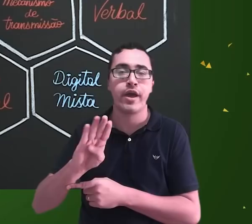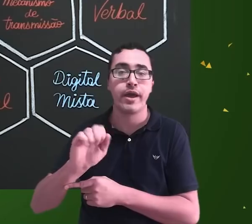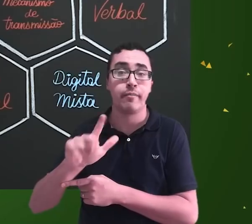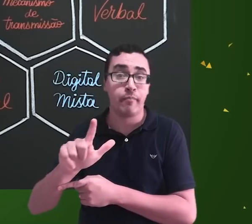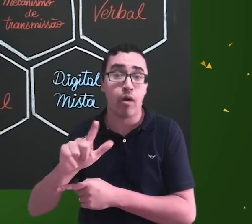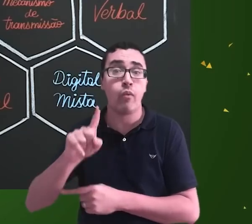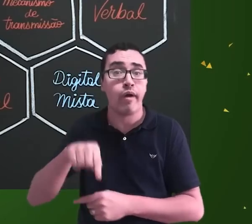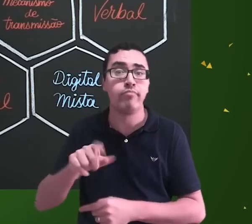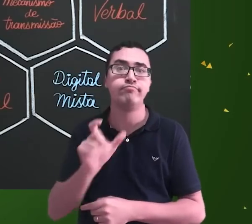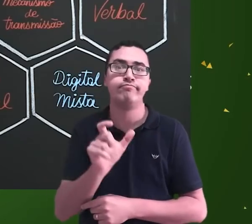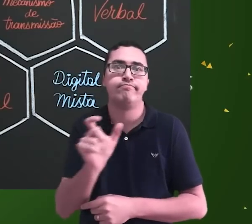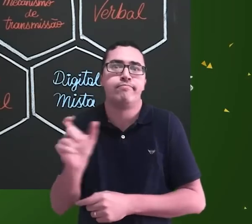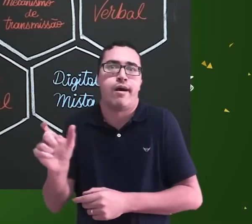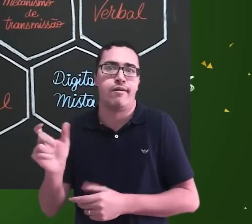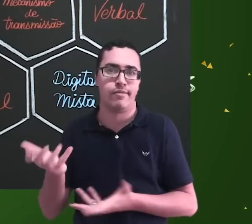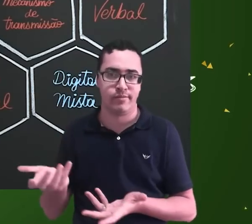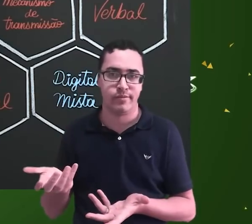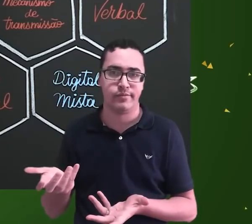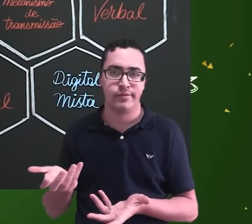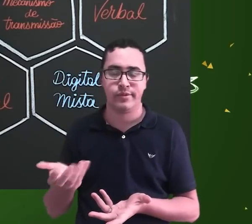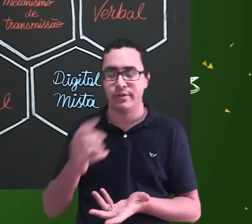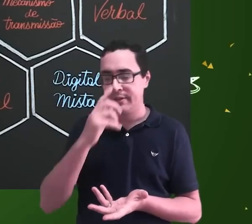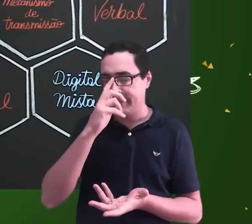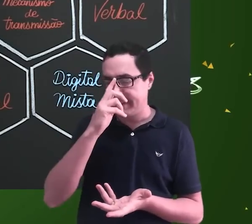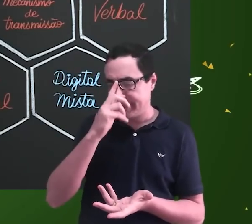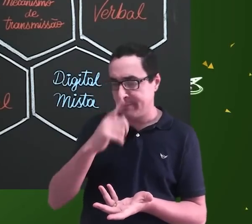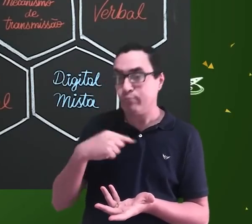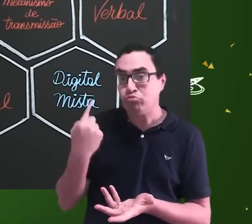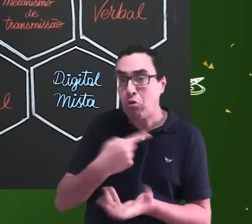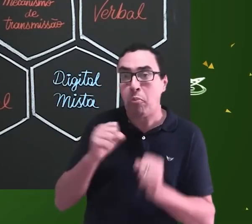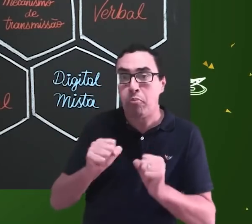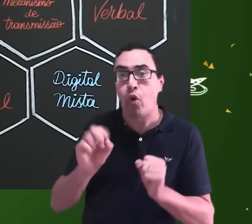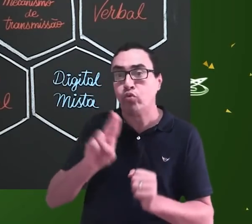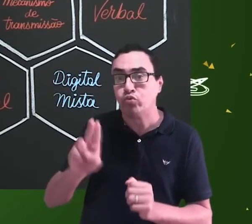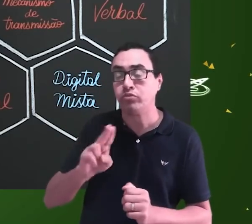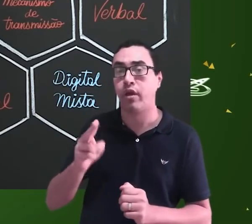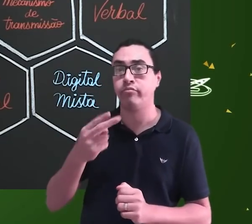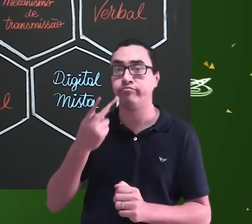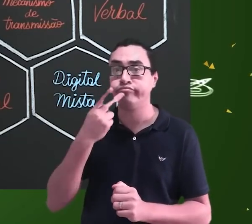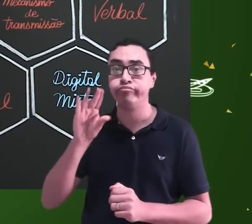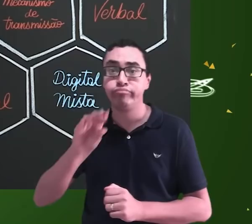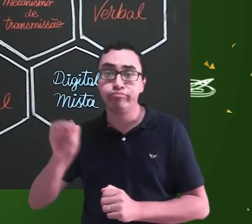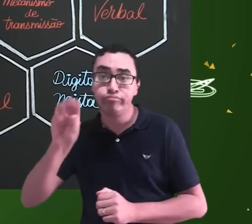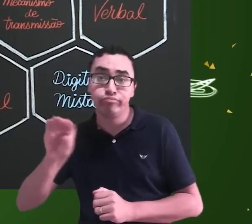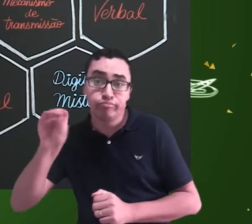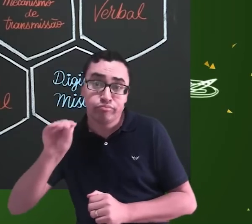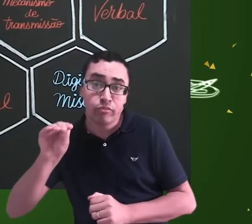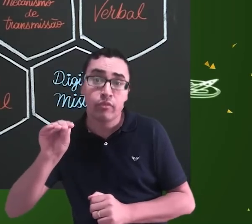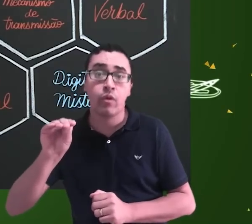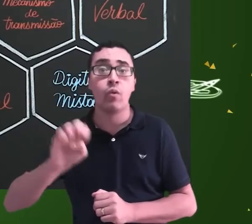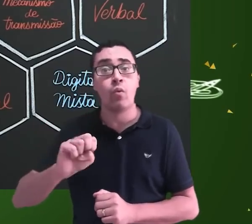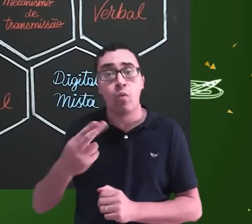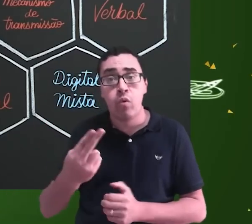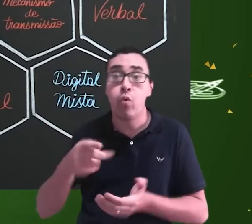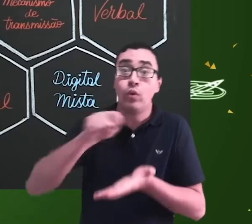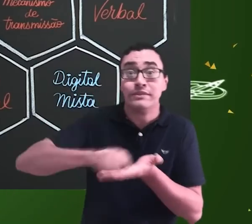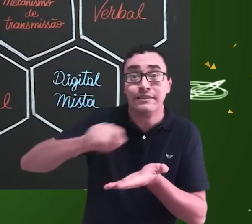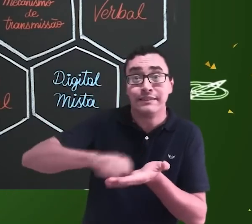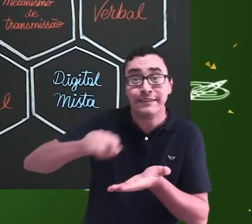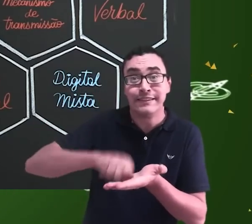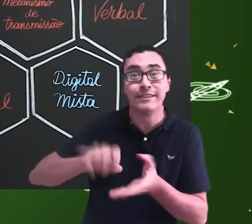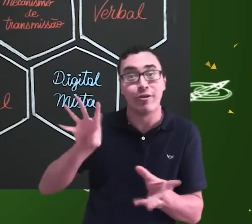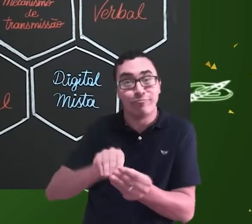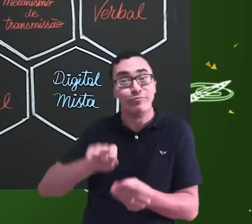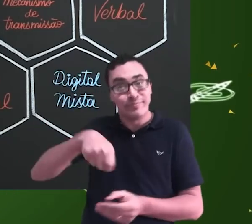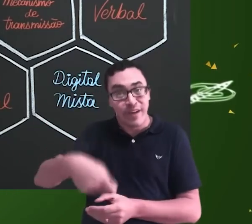aí não tem para onde correr. Que pode ser essa linguagem que a gente utiliza oralmente e também é a linguagem que a gente utiliza de forma escrita. Abra